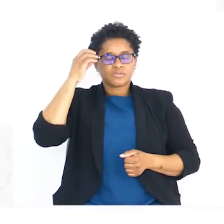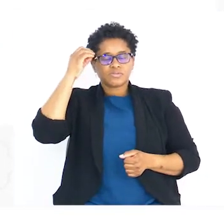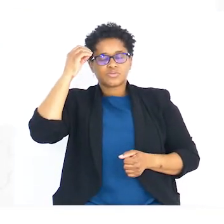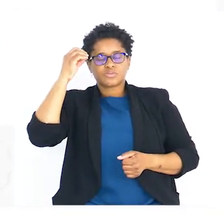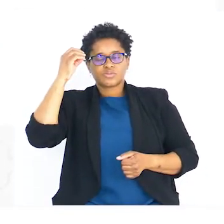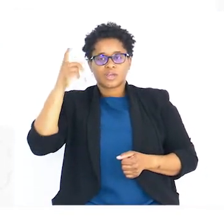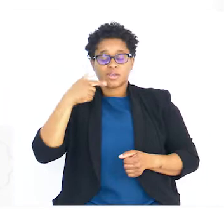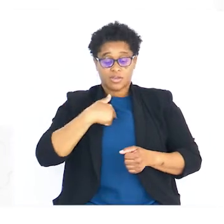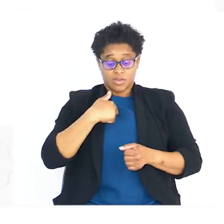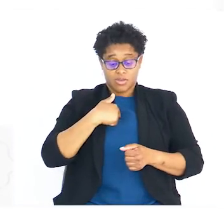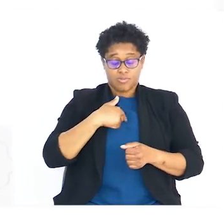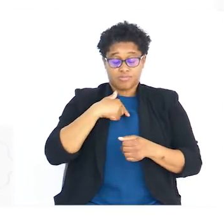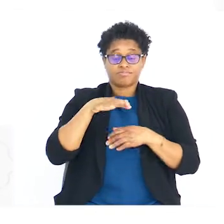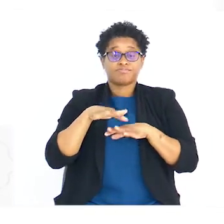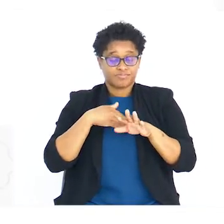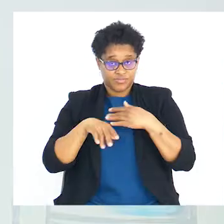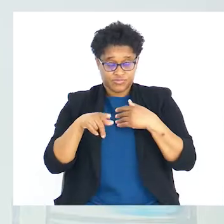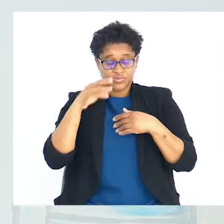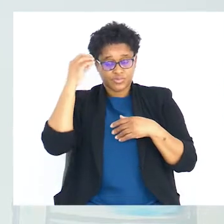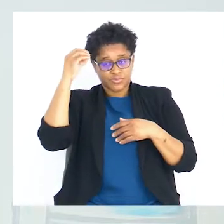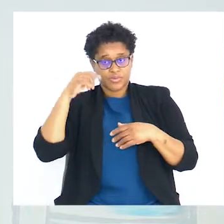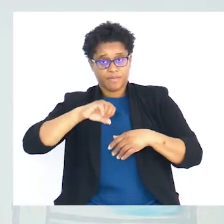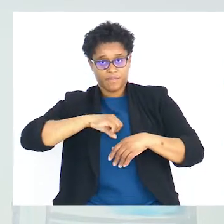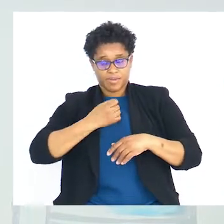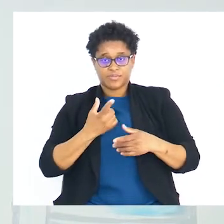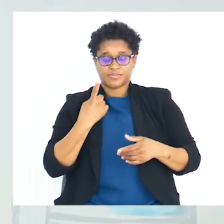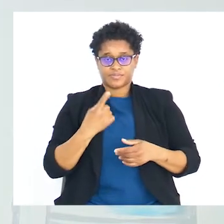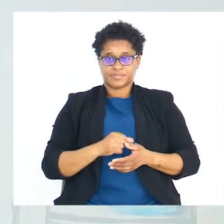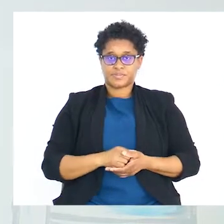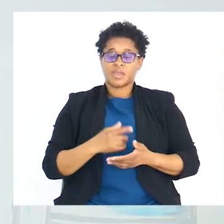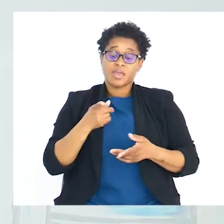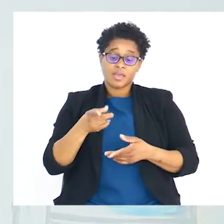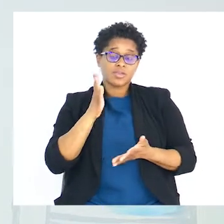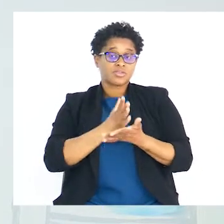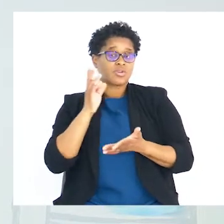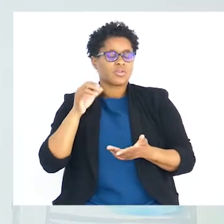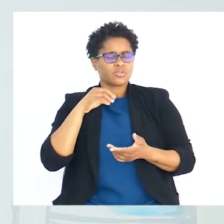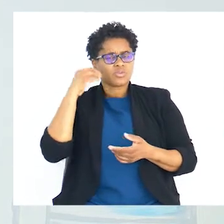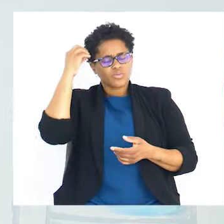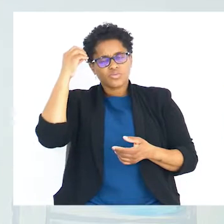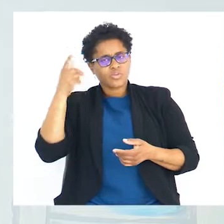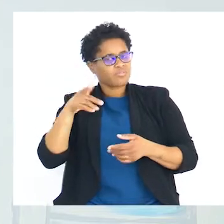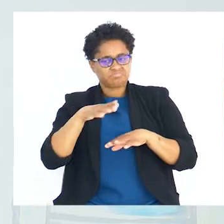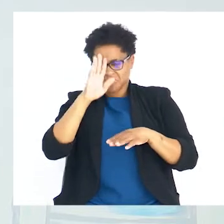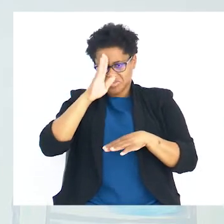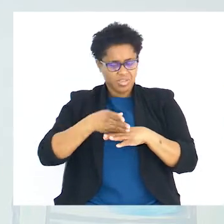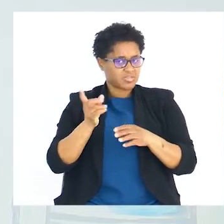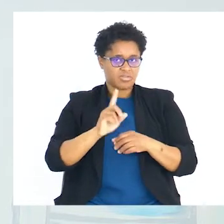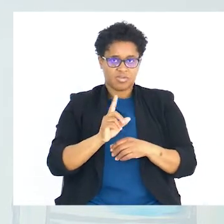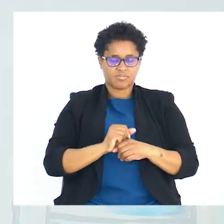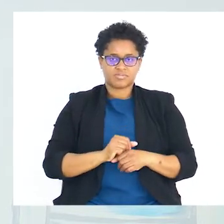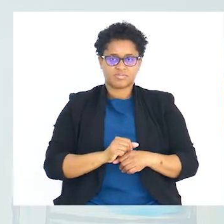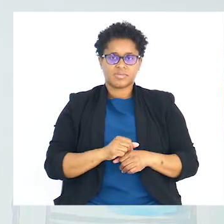Sonhando, realizei um sonho. Aqui, só que o sonho não realizou, não é? Foi